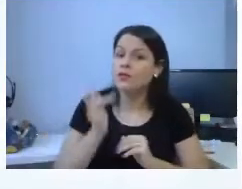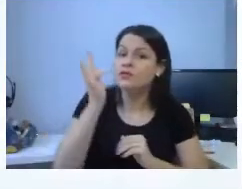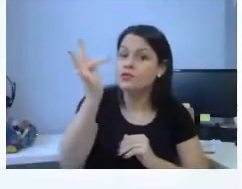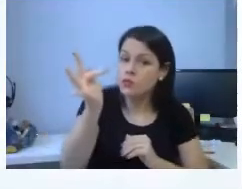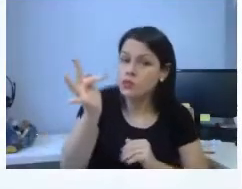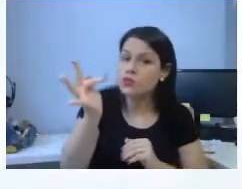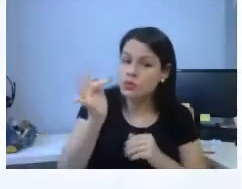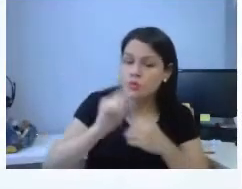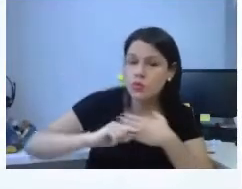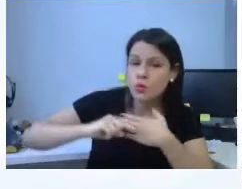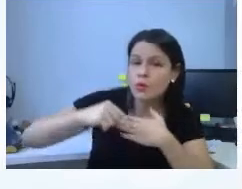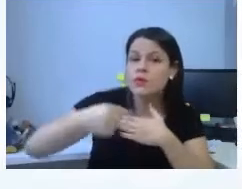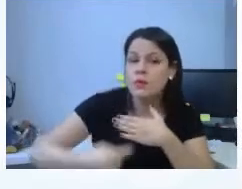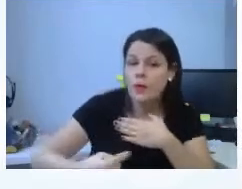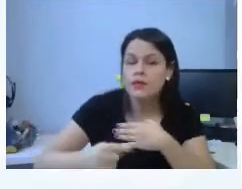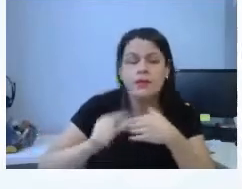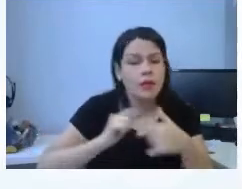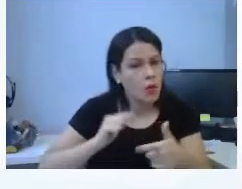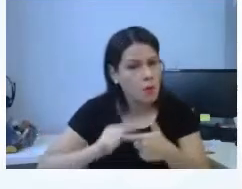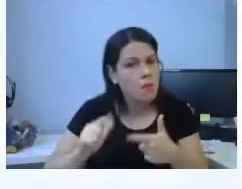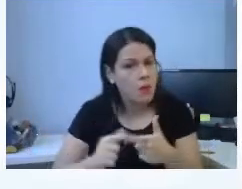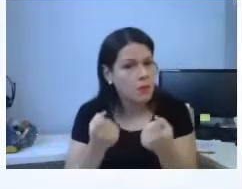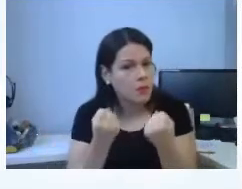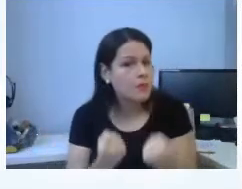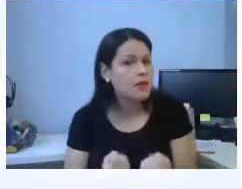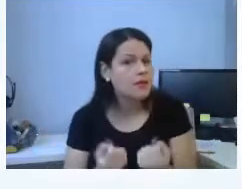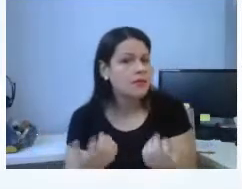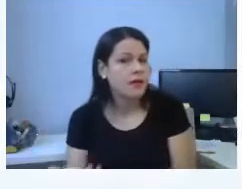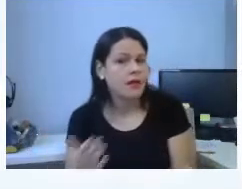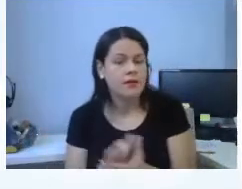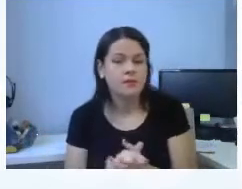numa sequência, um problema muito grande. E aí,